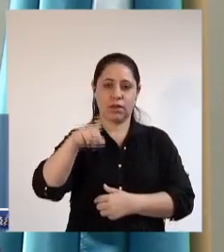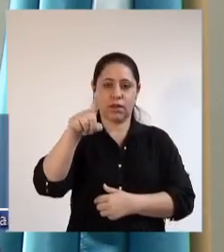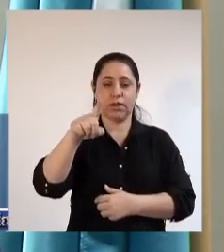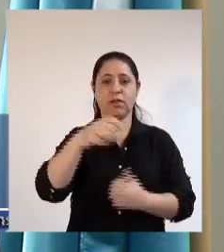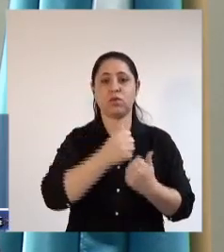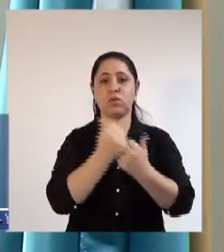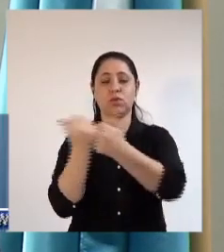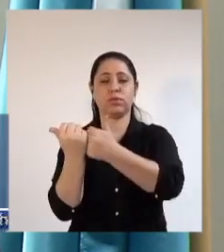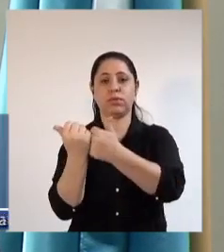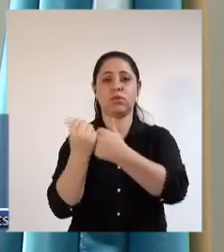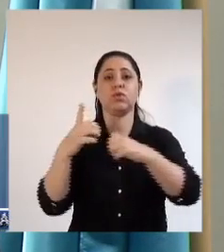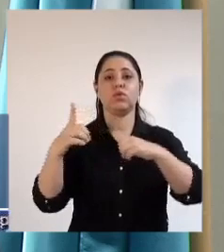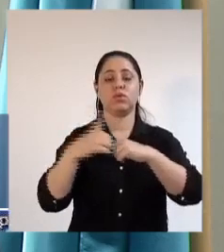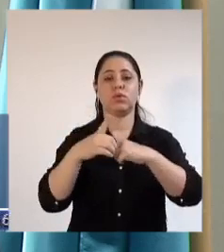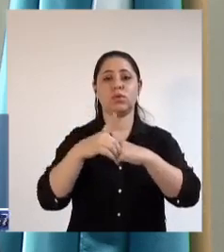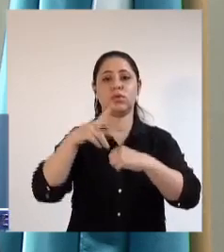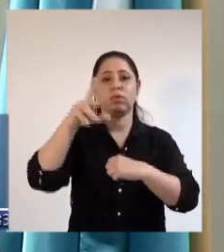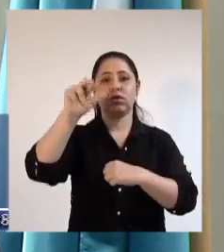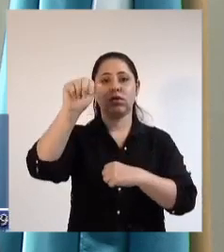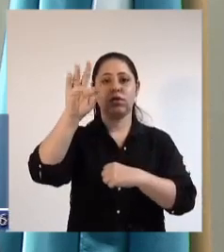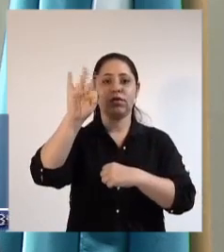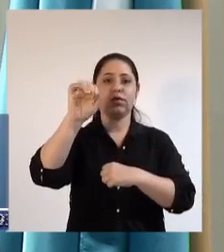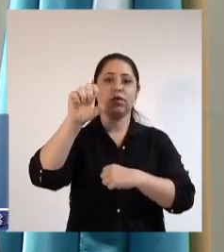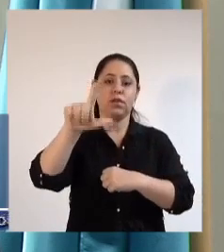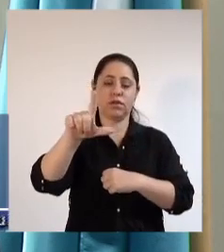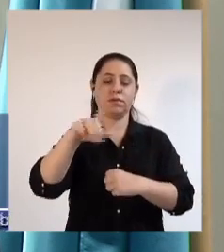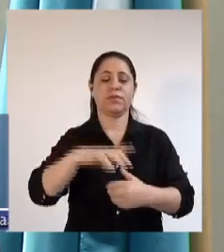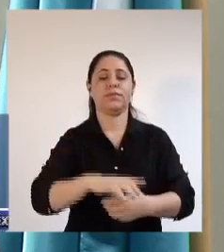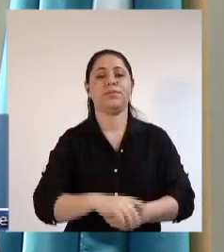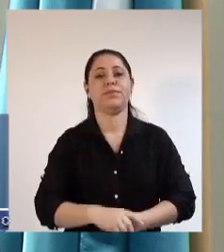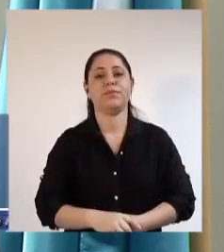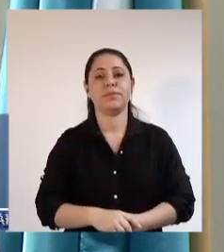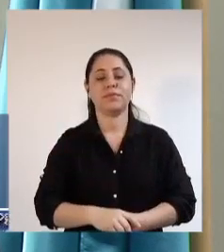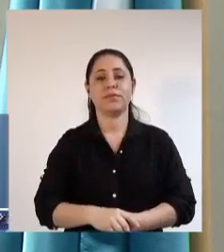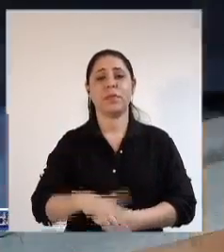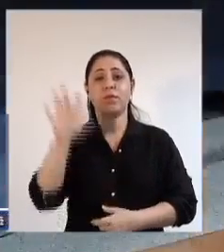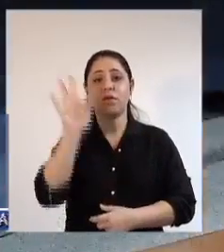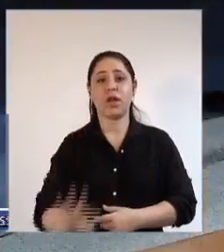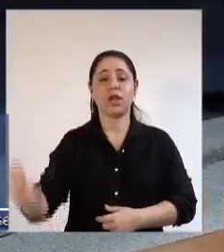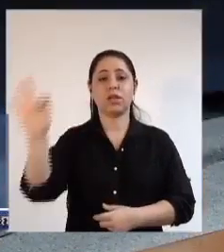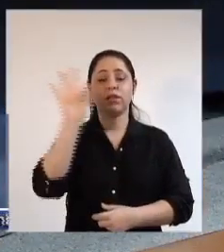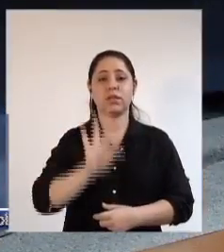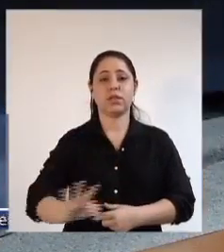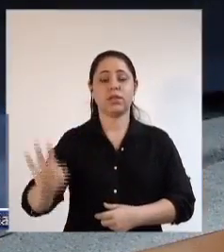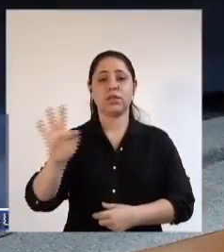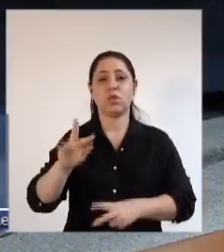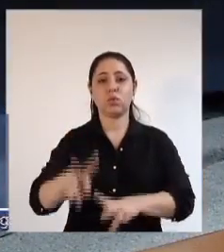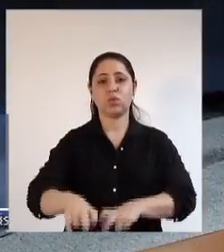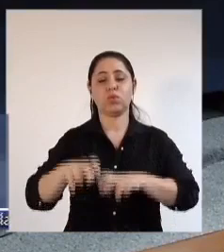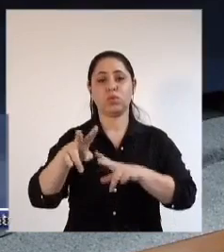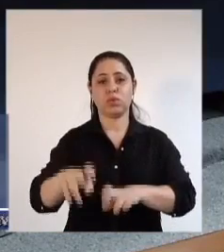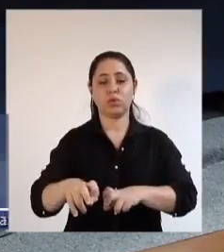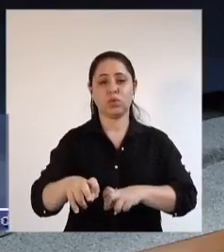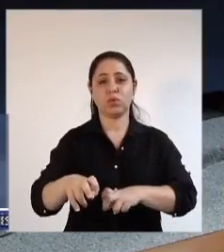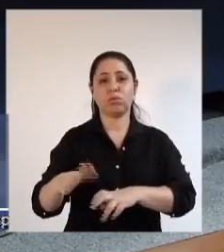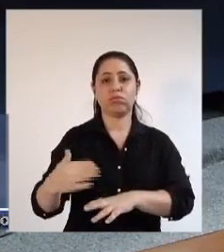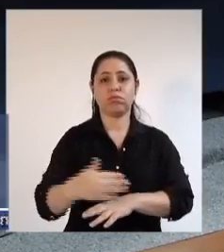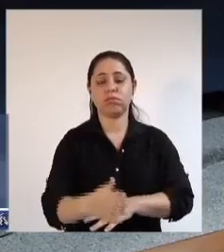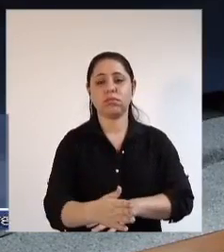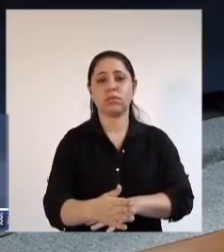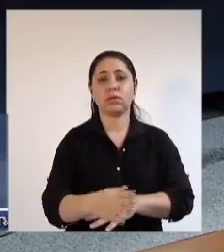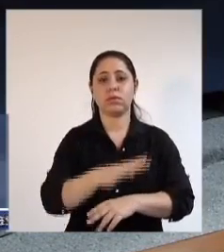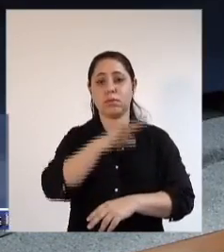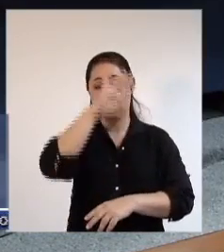doutor rafael morais federação da agricultura e pecuária de mato grosso do sul famasul